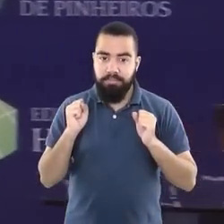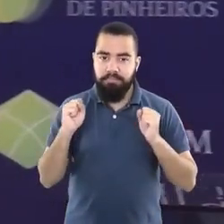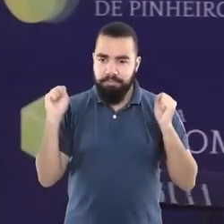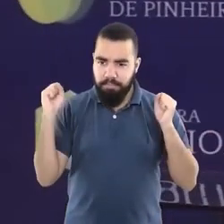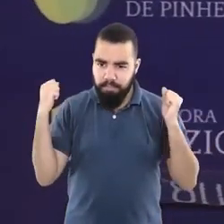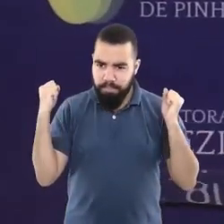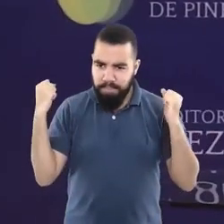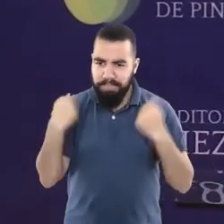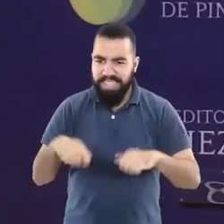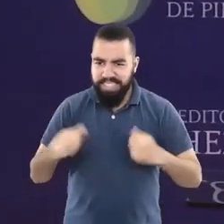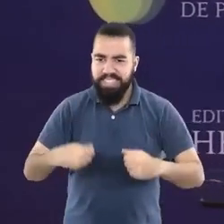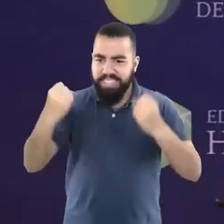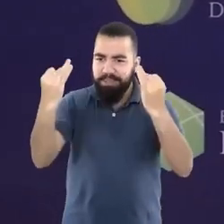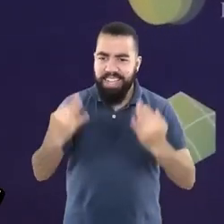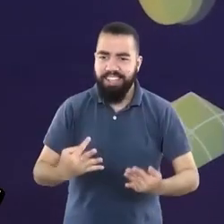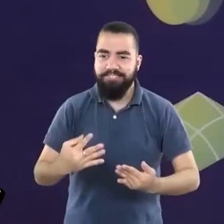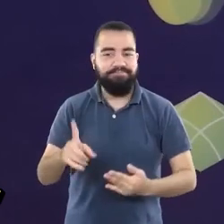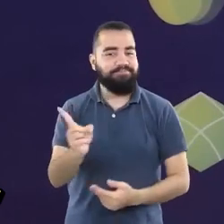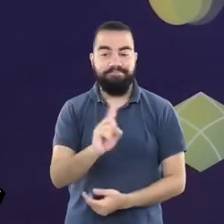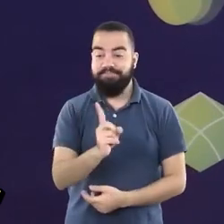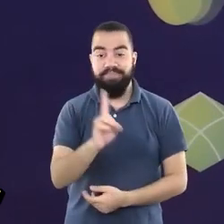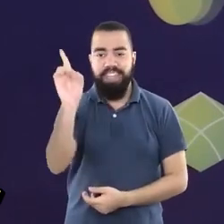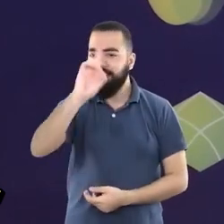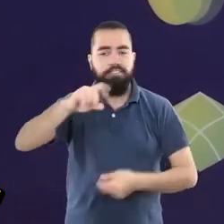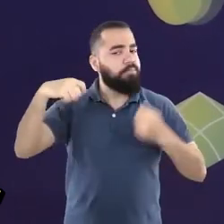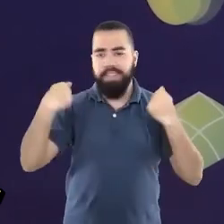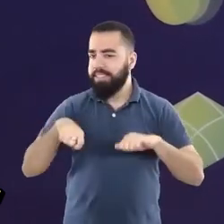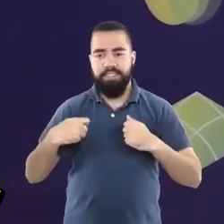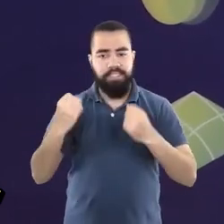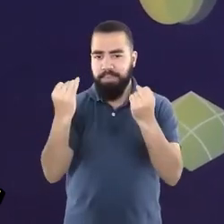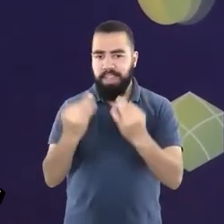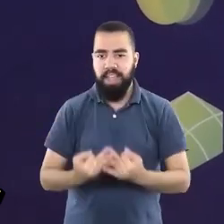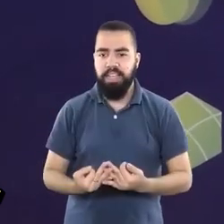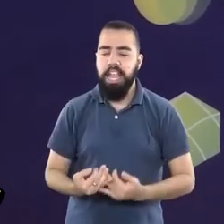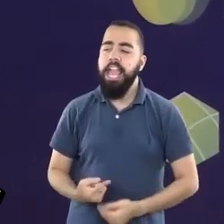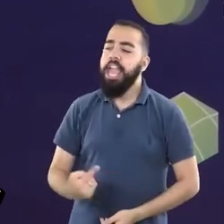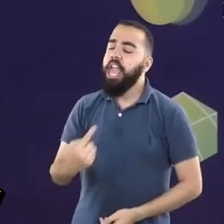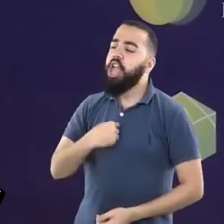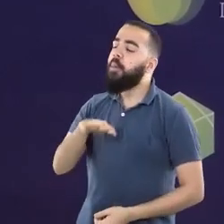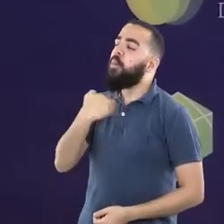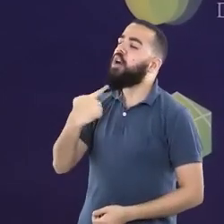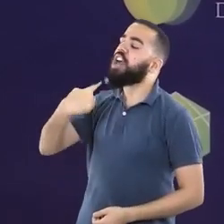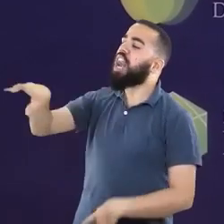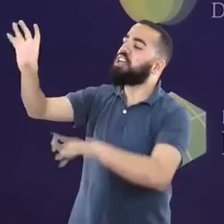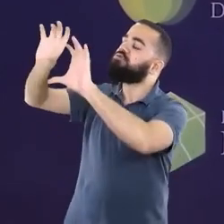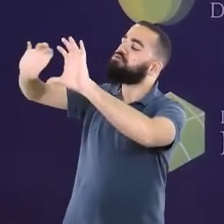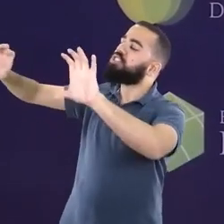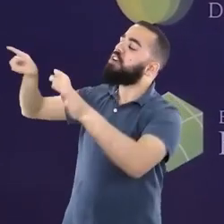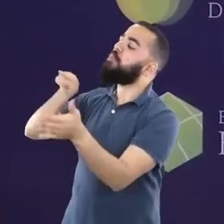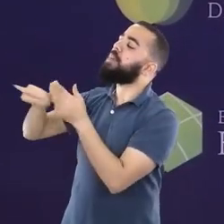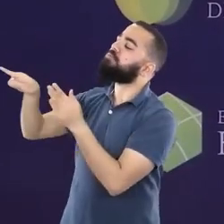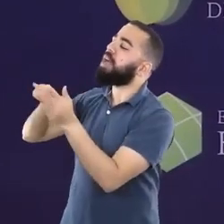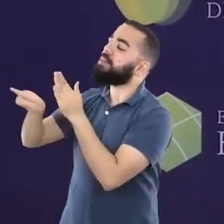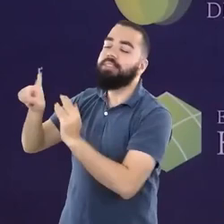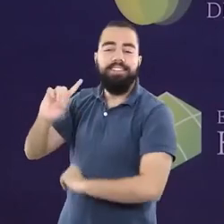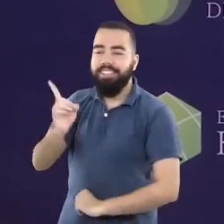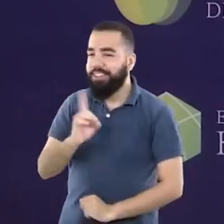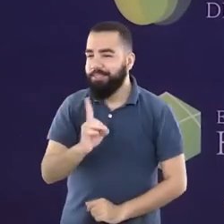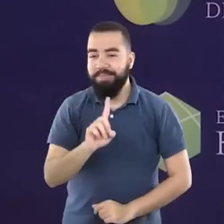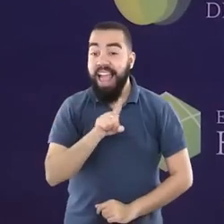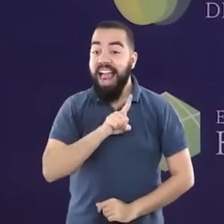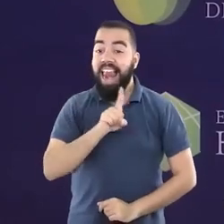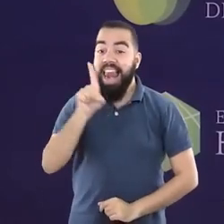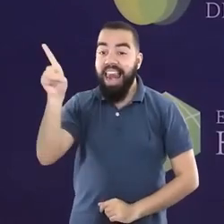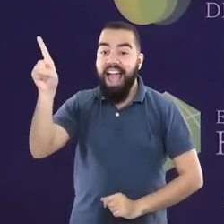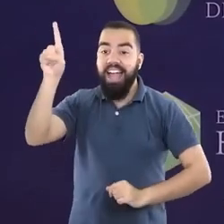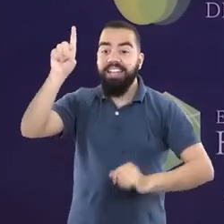Nem sempre. Então, ao chegar no céu, você vai conhecer como você também é conhecido.